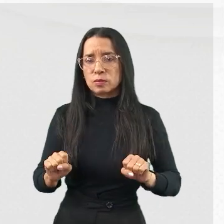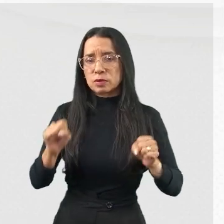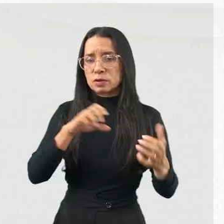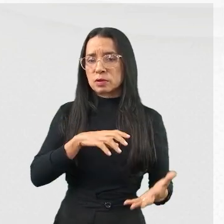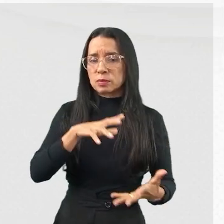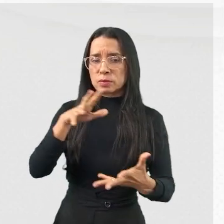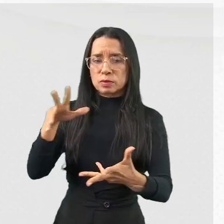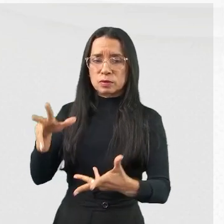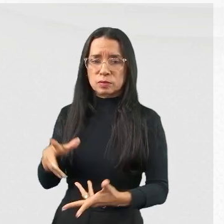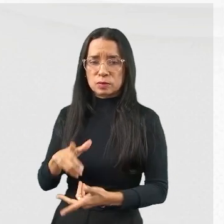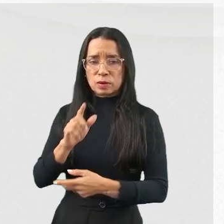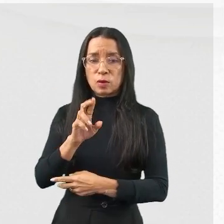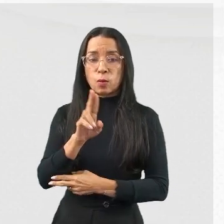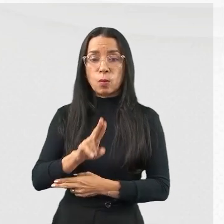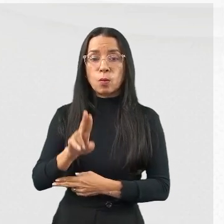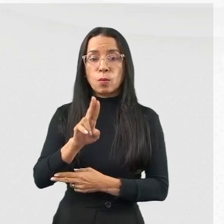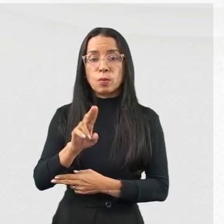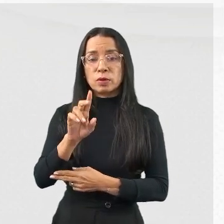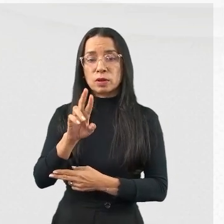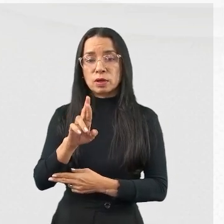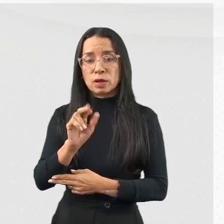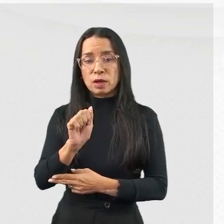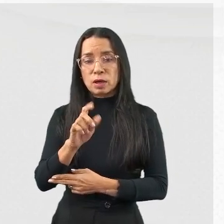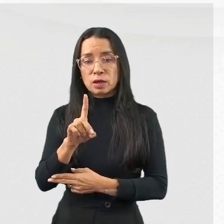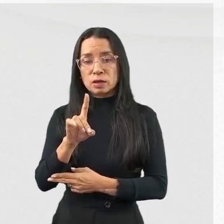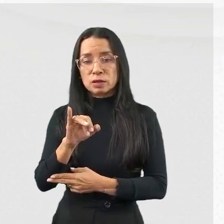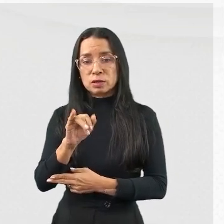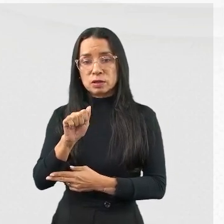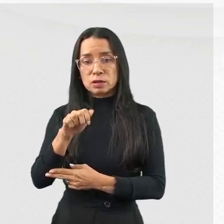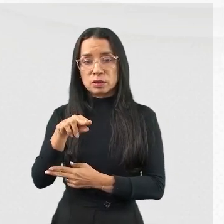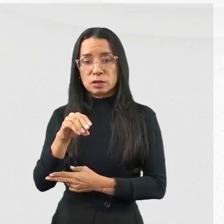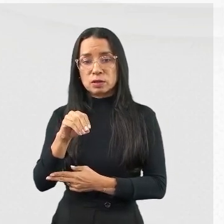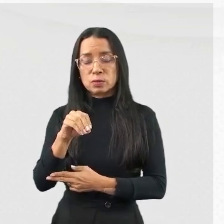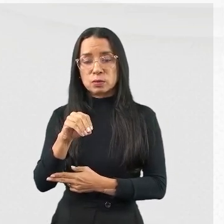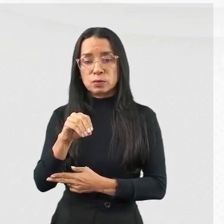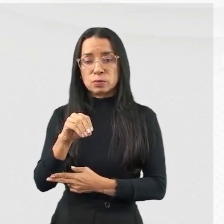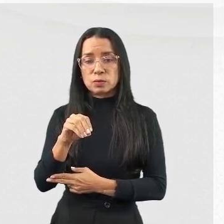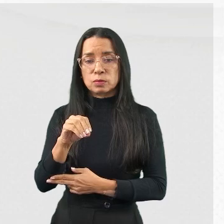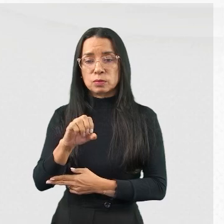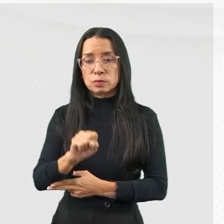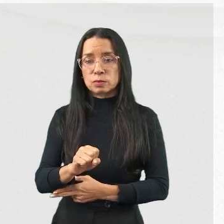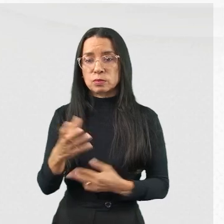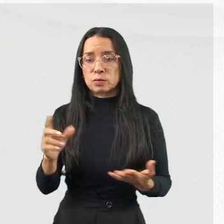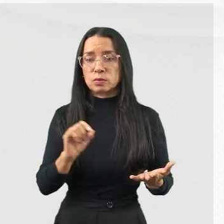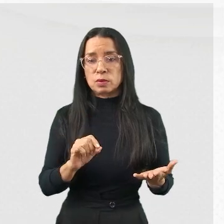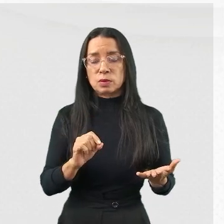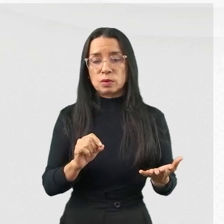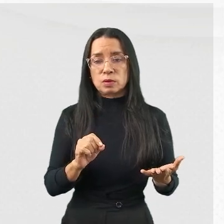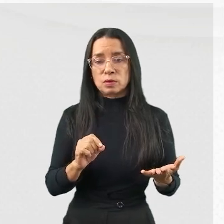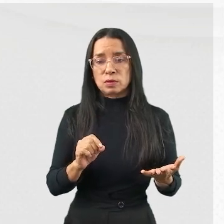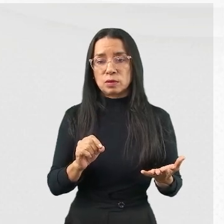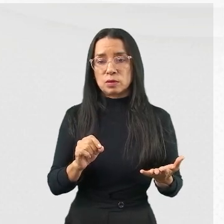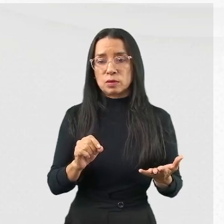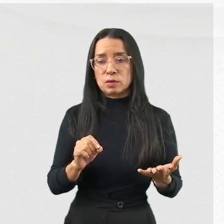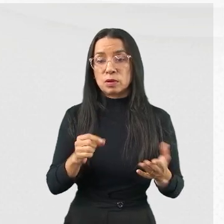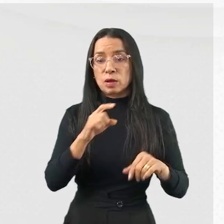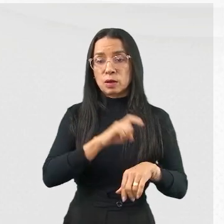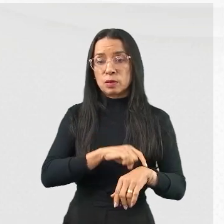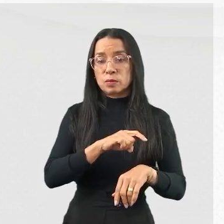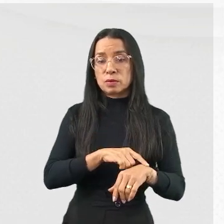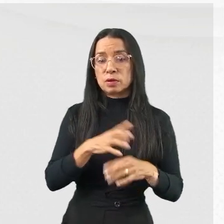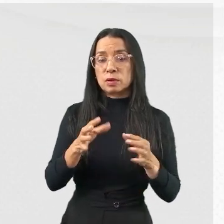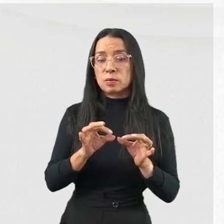em radianos. Tá? O ângulo ele é medido em radianos e o tempo ele é medido em segundos. Aí